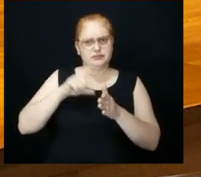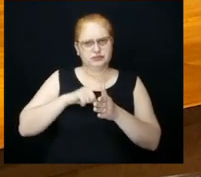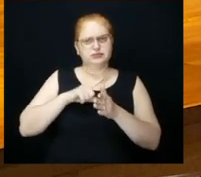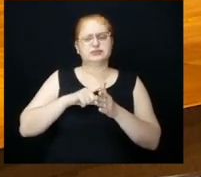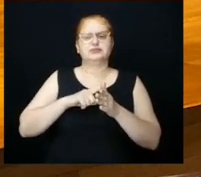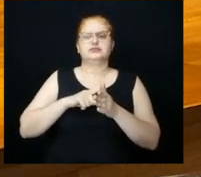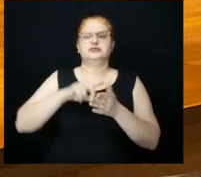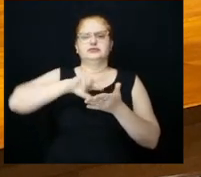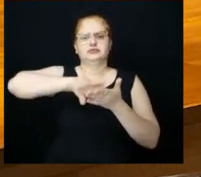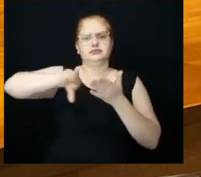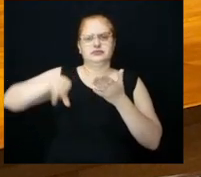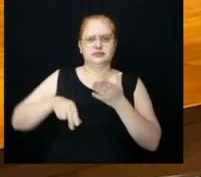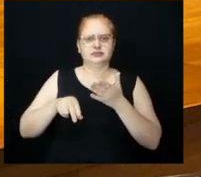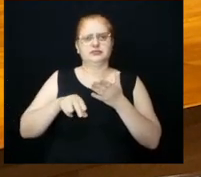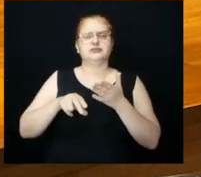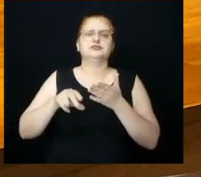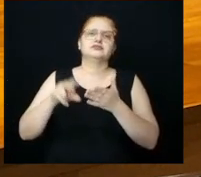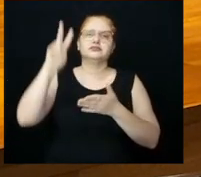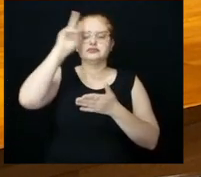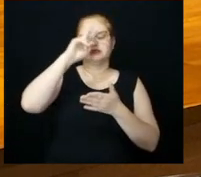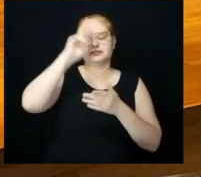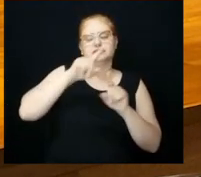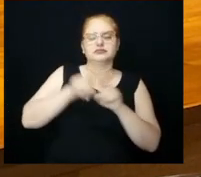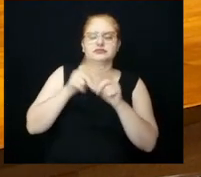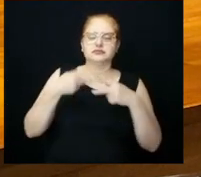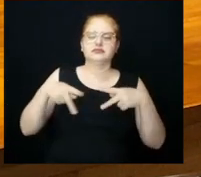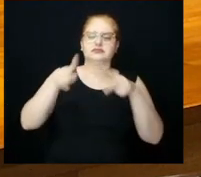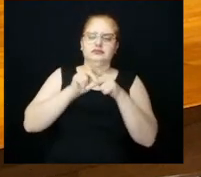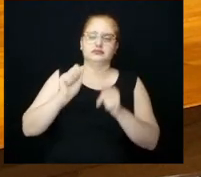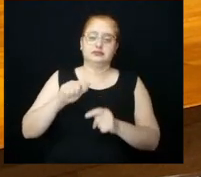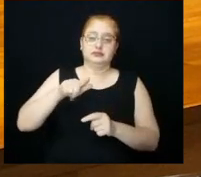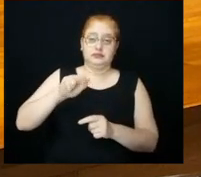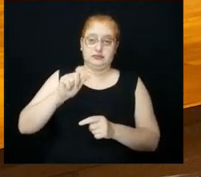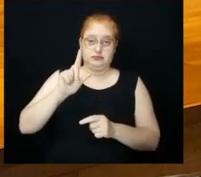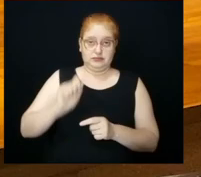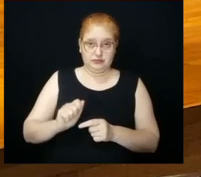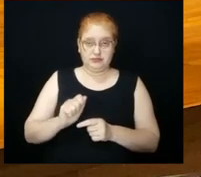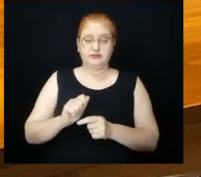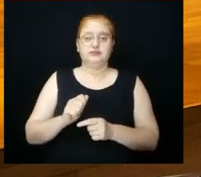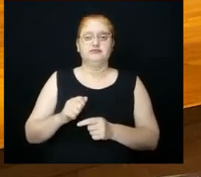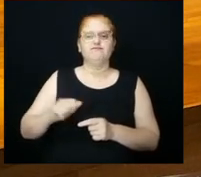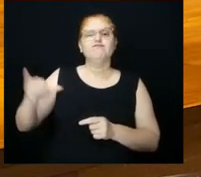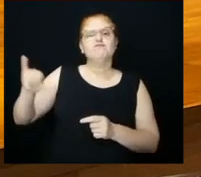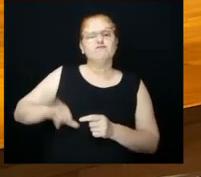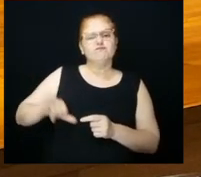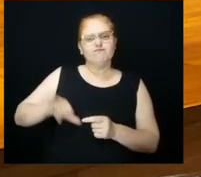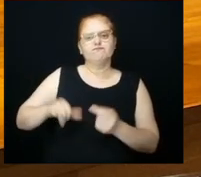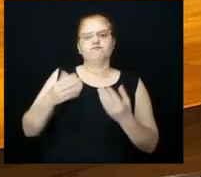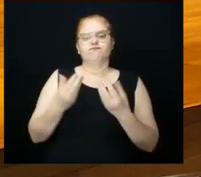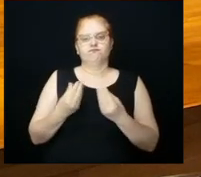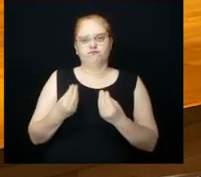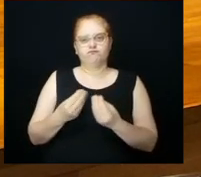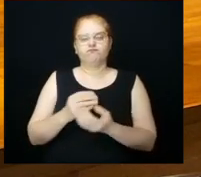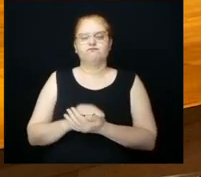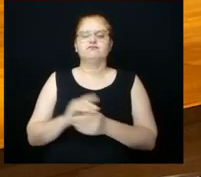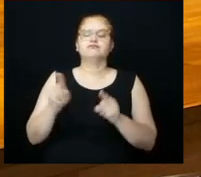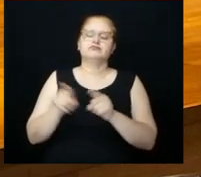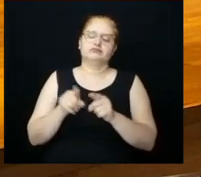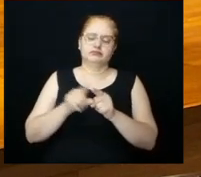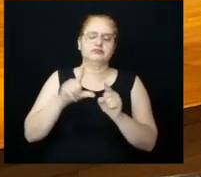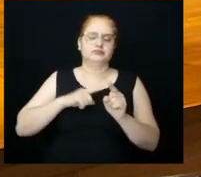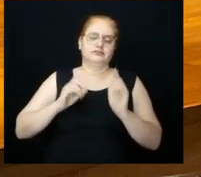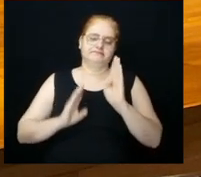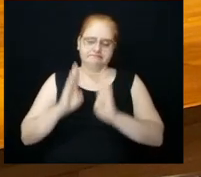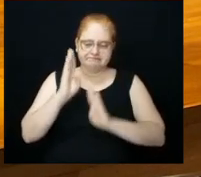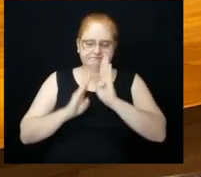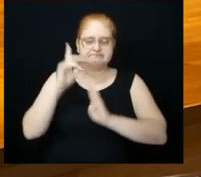grande gama e realidade de histórias. E que o povo angolano, apesar de ter sofrido muito, que também passou por um